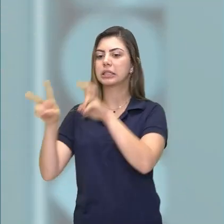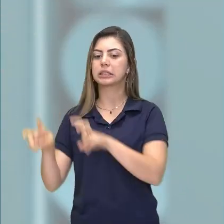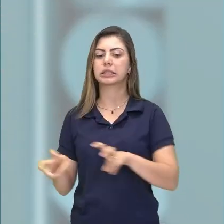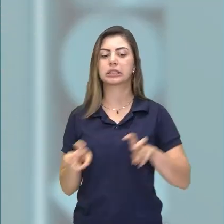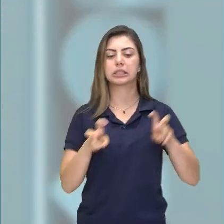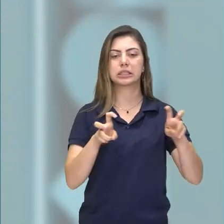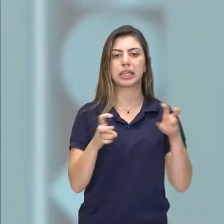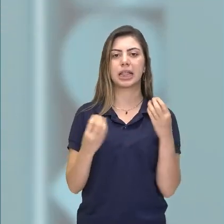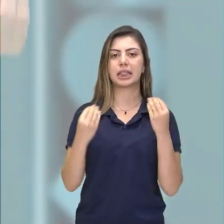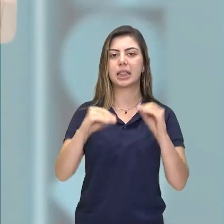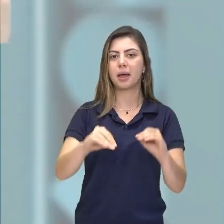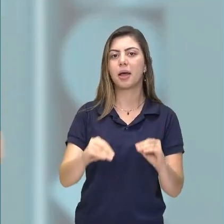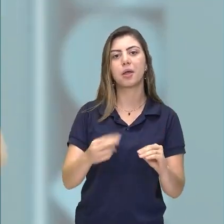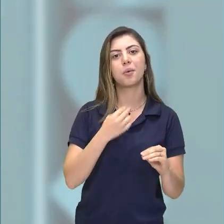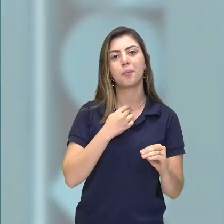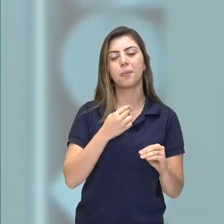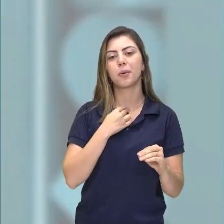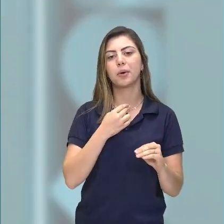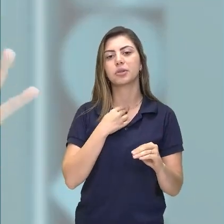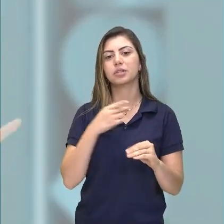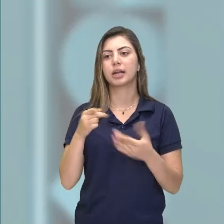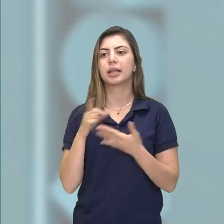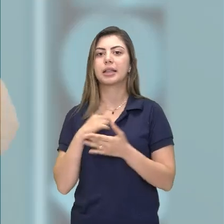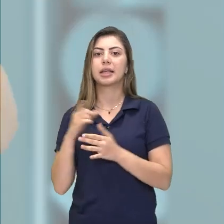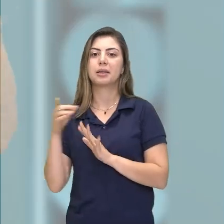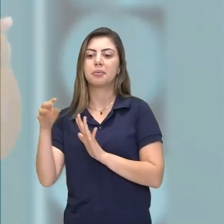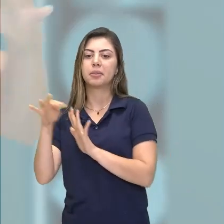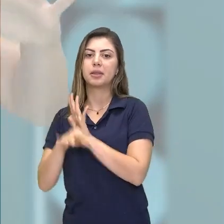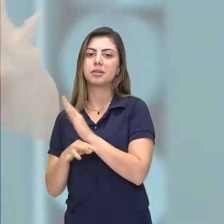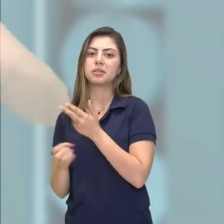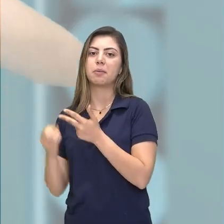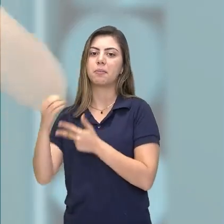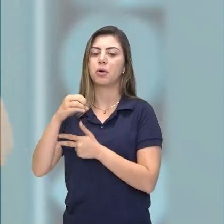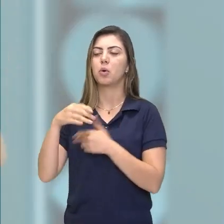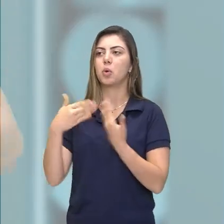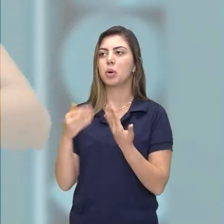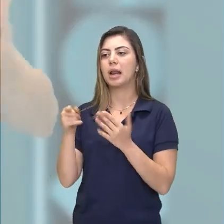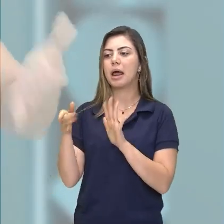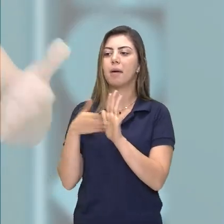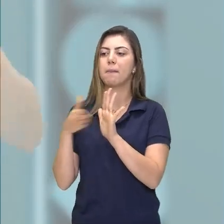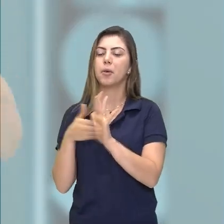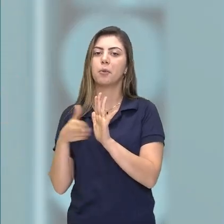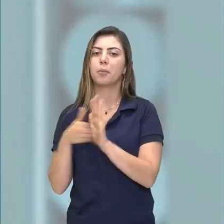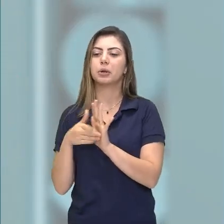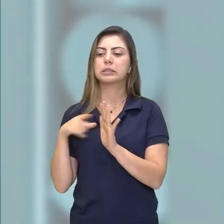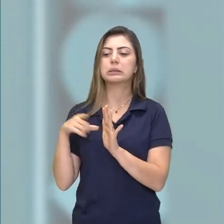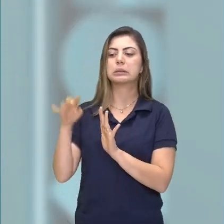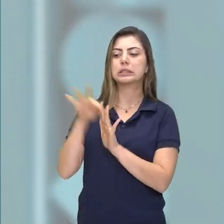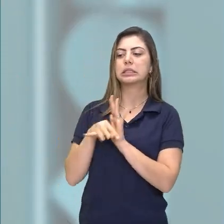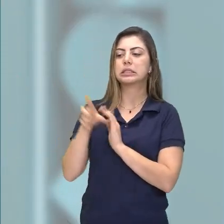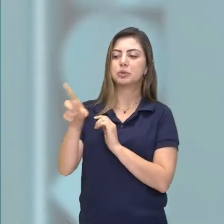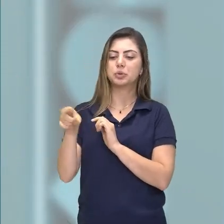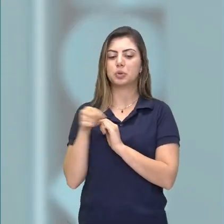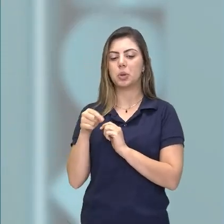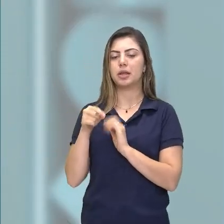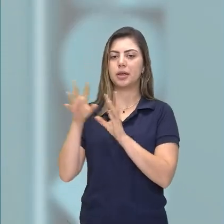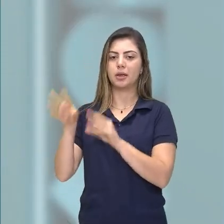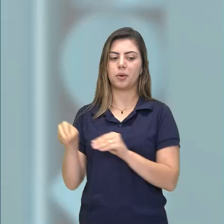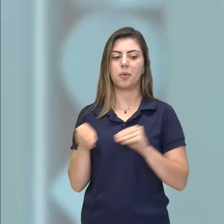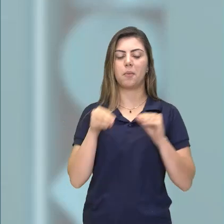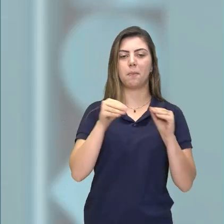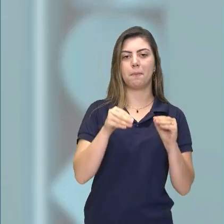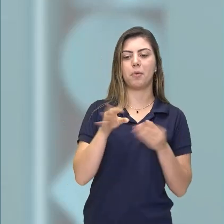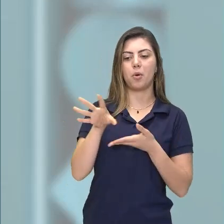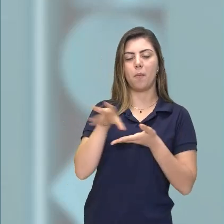partes do texto aí, tanto da questão quanto da proposta. Eu achei lá na proposta um texto muito bacana e eu vou colocar no meu texto. Não, isso